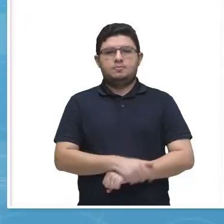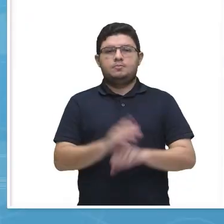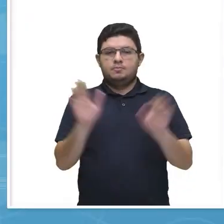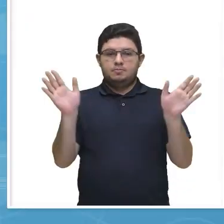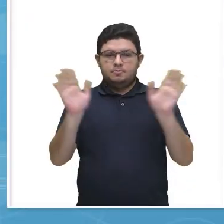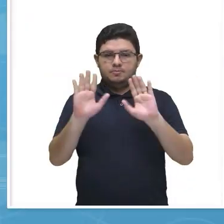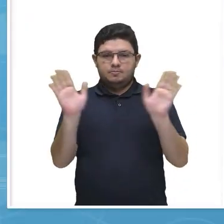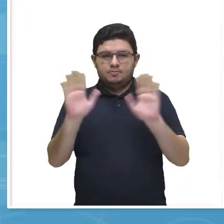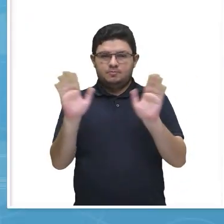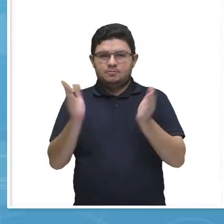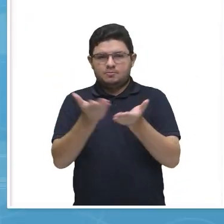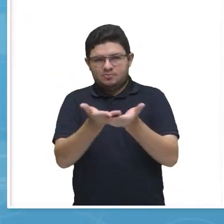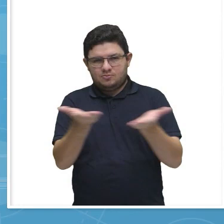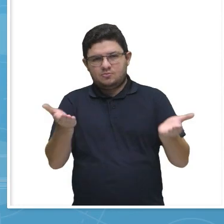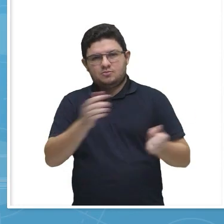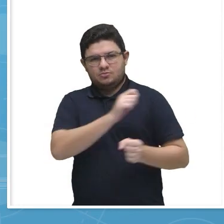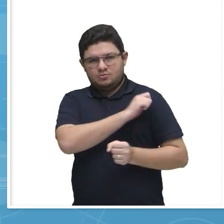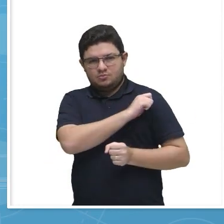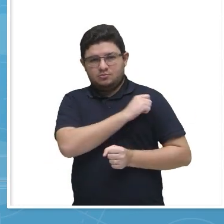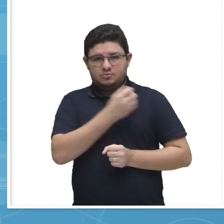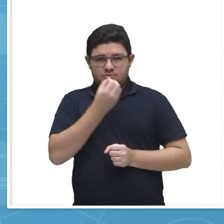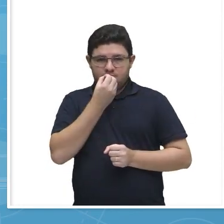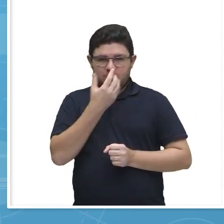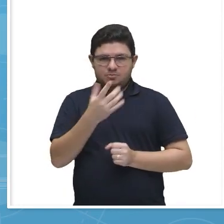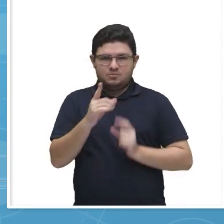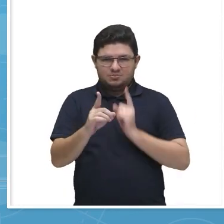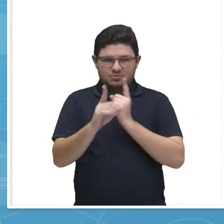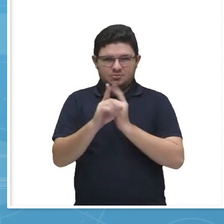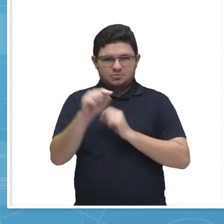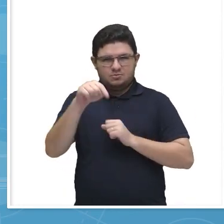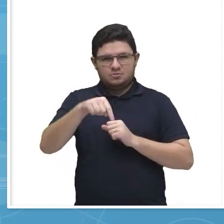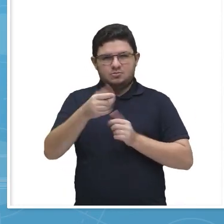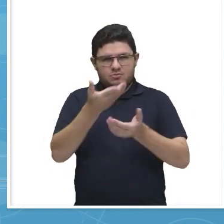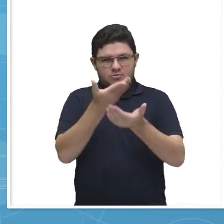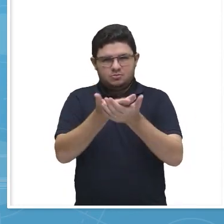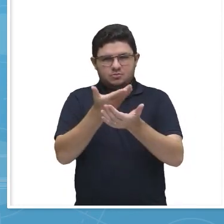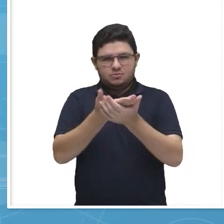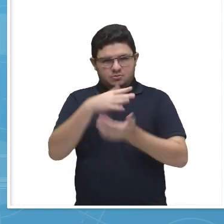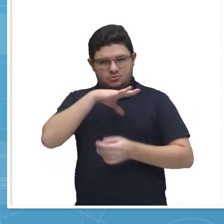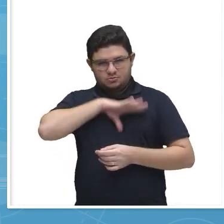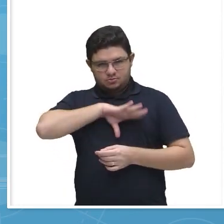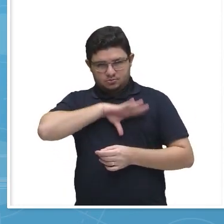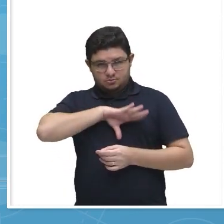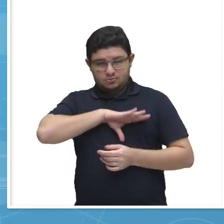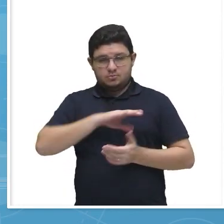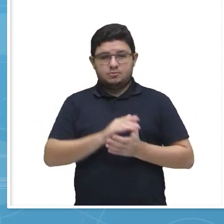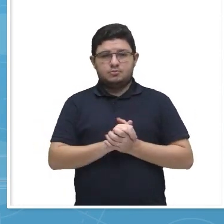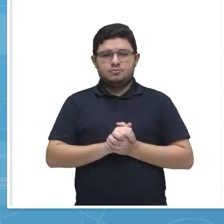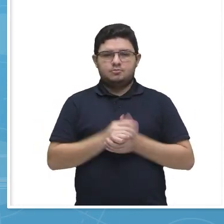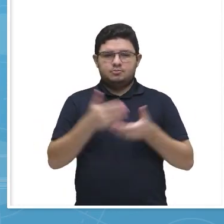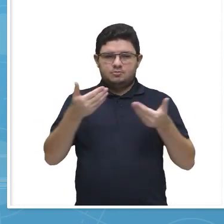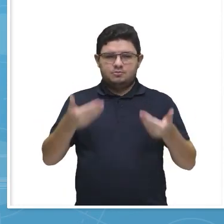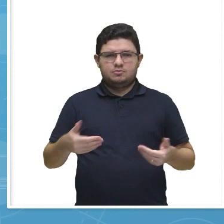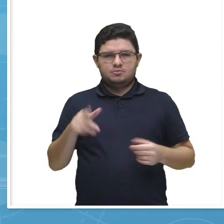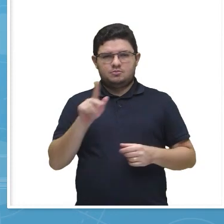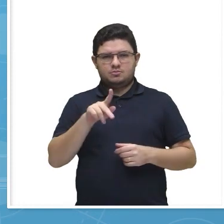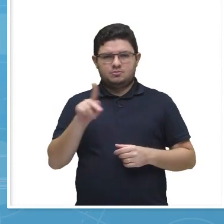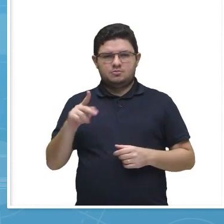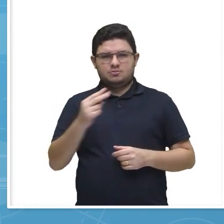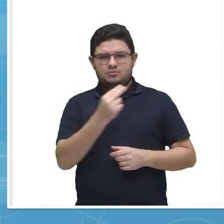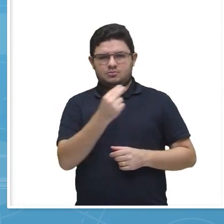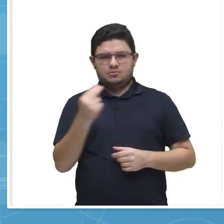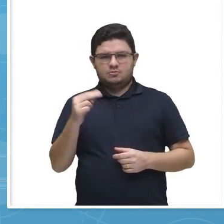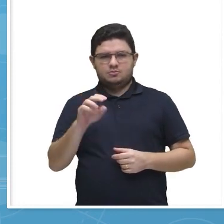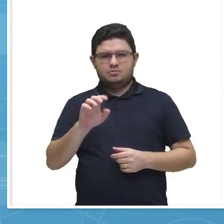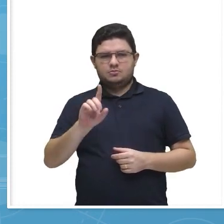Olá, alunos! Que bom encontrar vocês para mais uma aula de língua portuguesa. Eu sou o professor Denilson e na aula de hoje nós